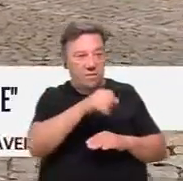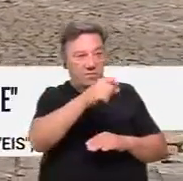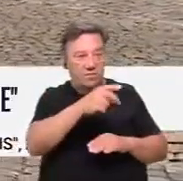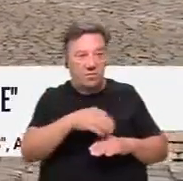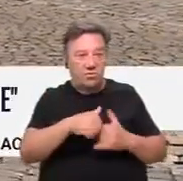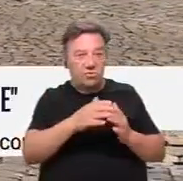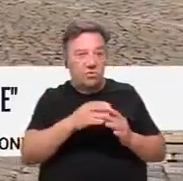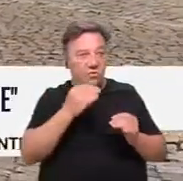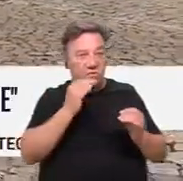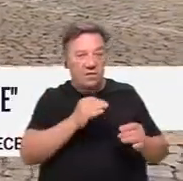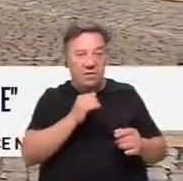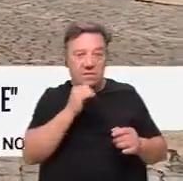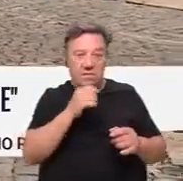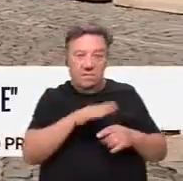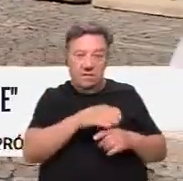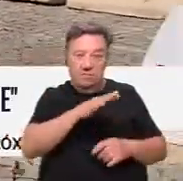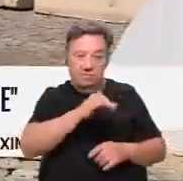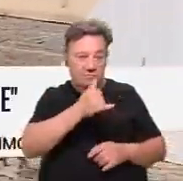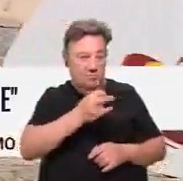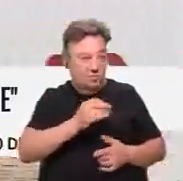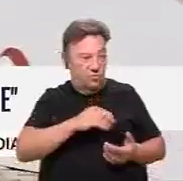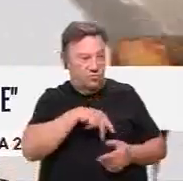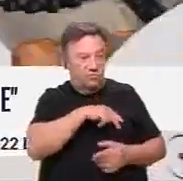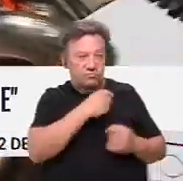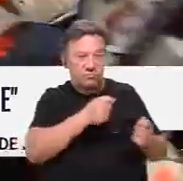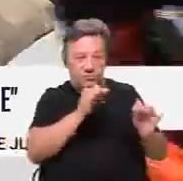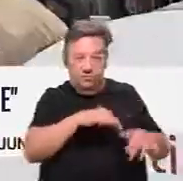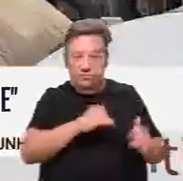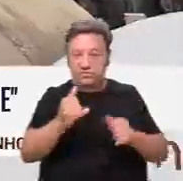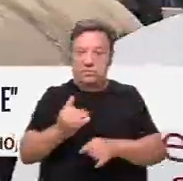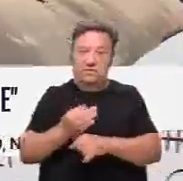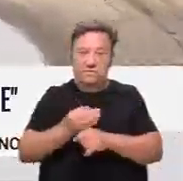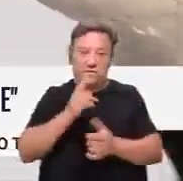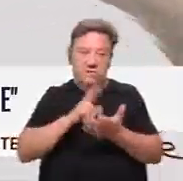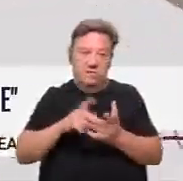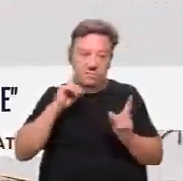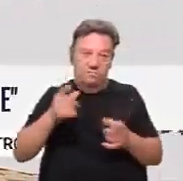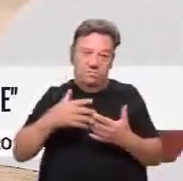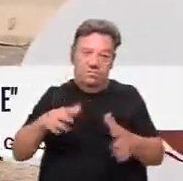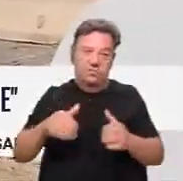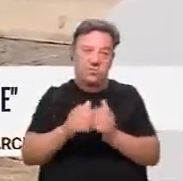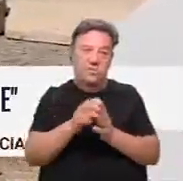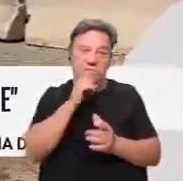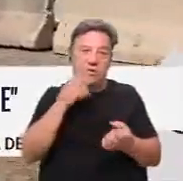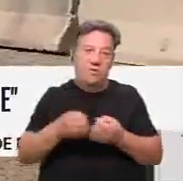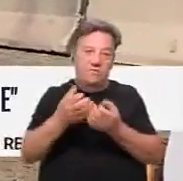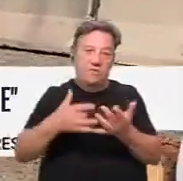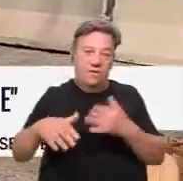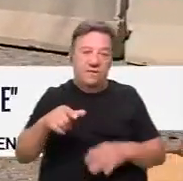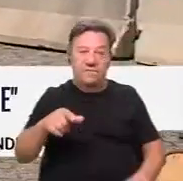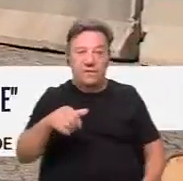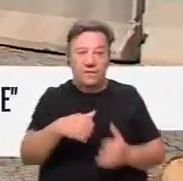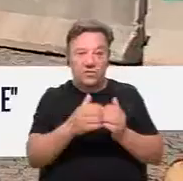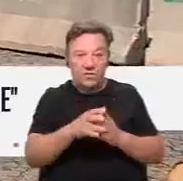protocolo que é seguido pelos pódios, nós temos a festa que acontece verdadeiramente para que todos possam conviver. Para que todos